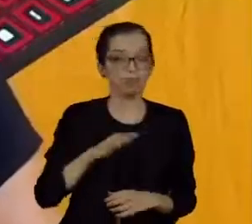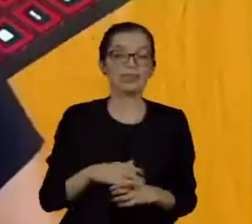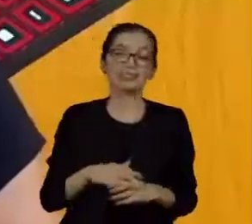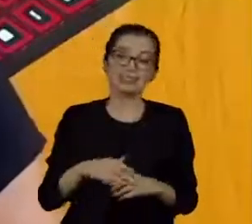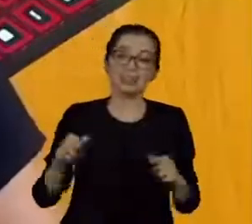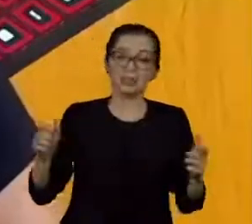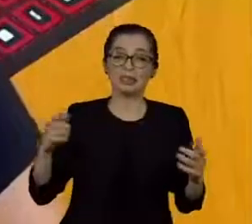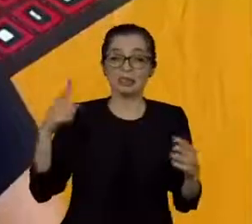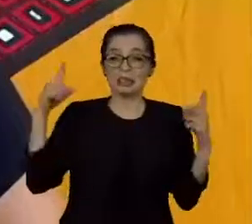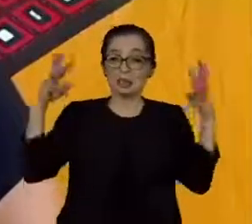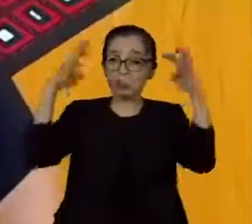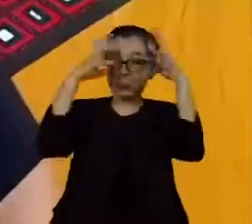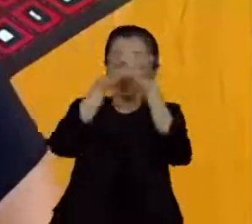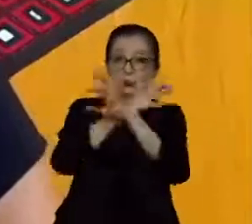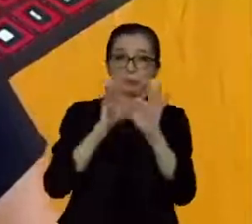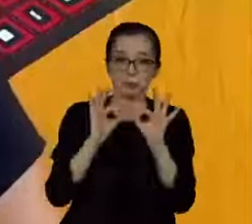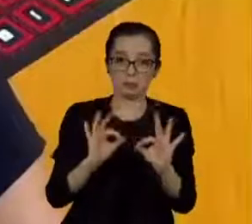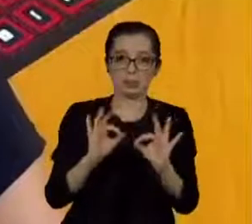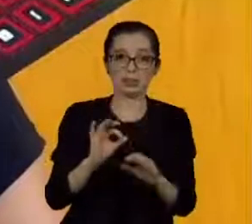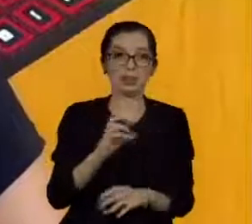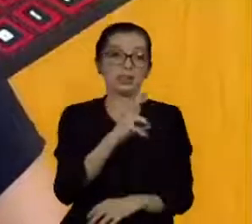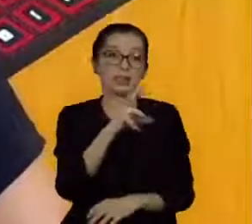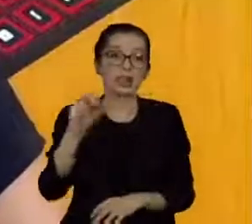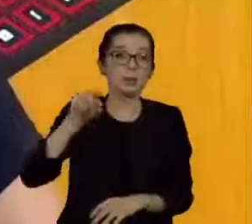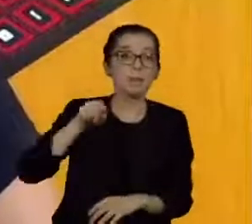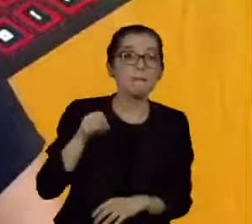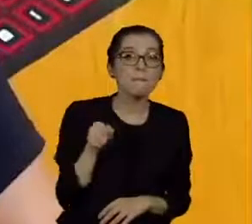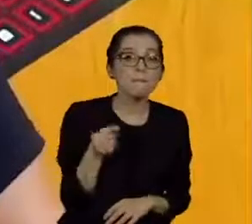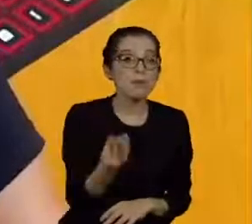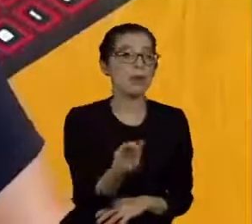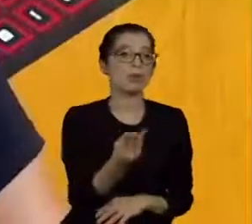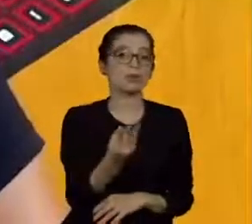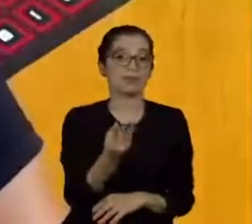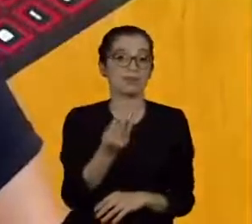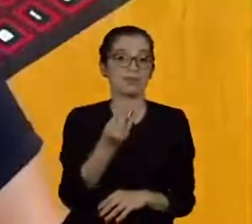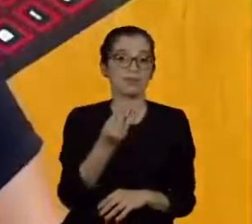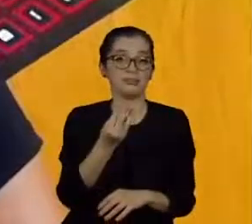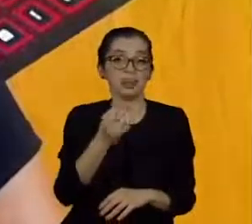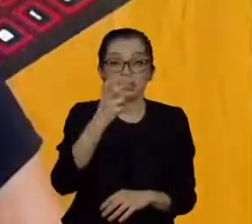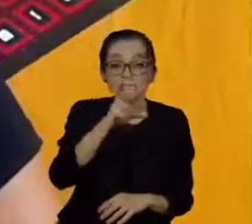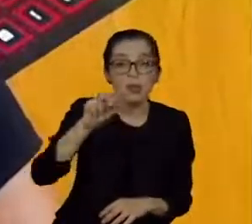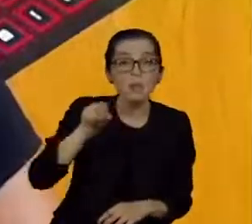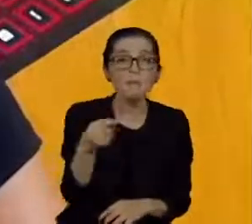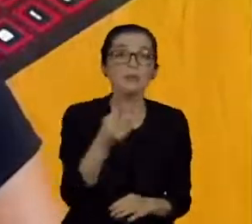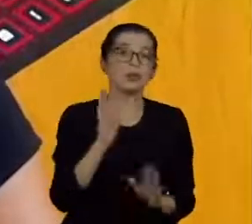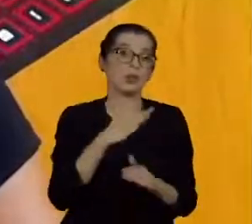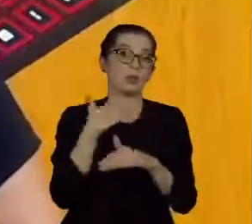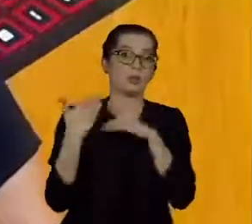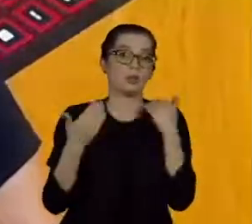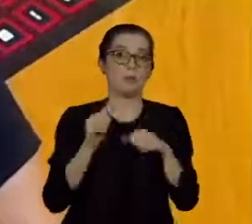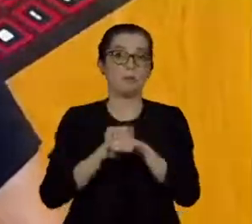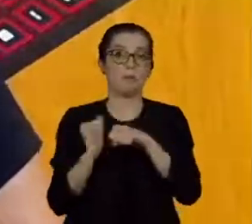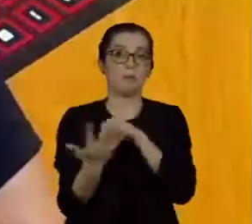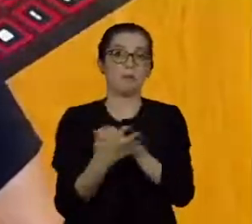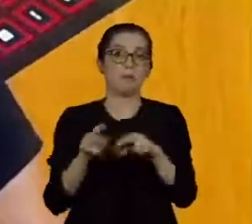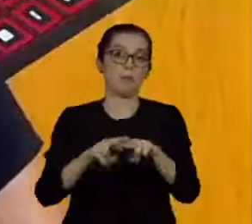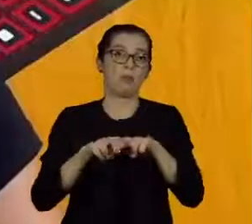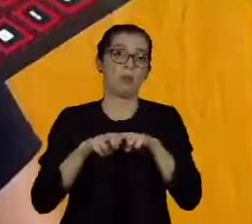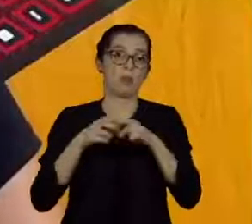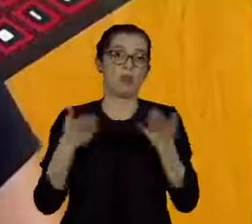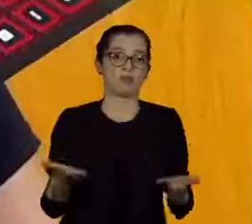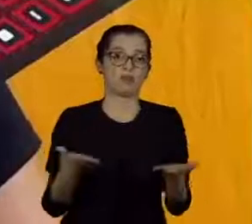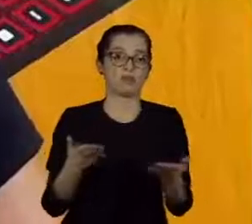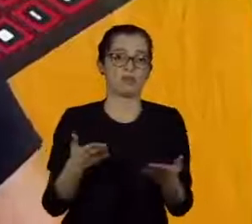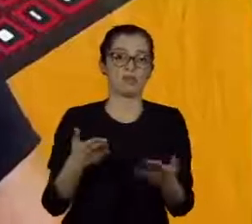Cerca de 500 mil de pessoas mortas mortas numa pandemia. É claro que é um vírus desconhecido, é claro que é